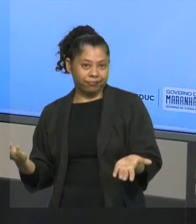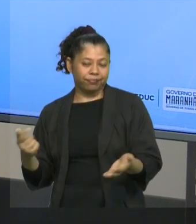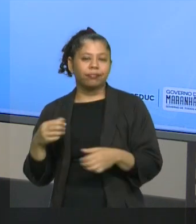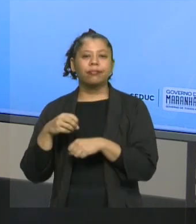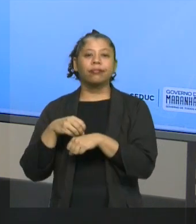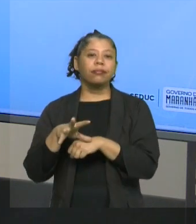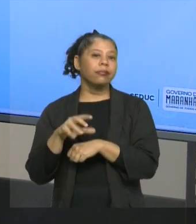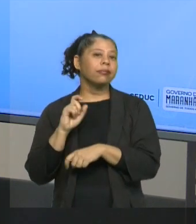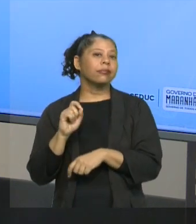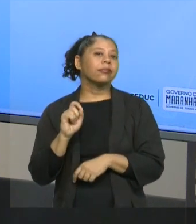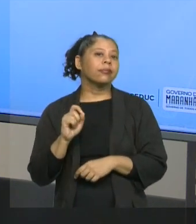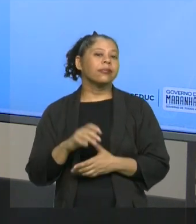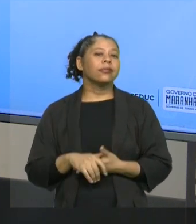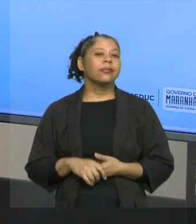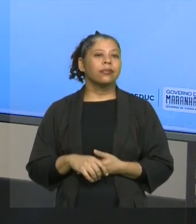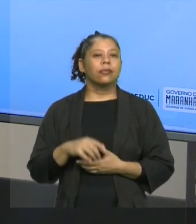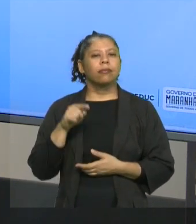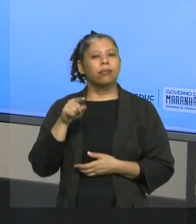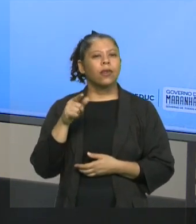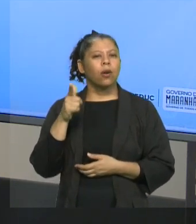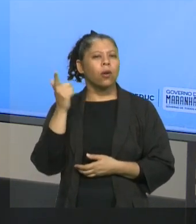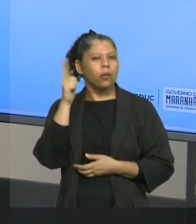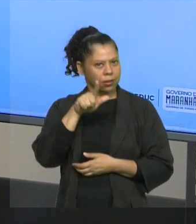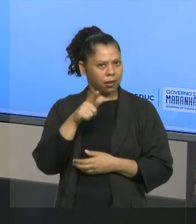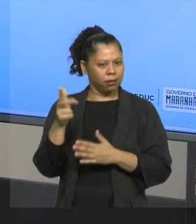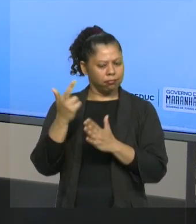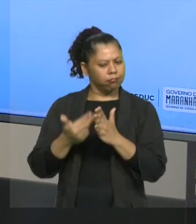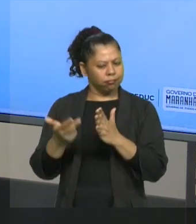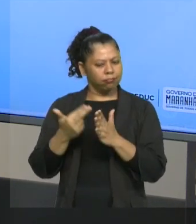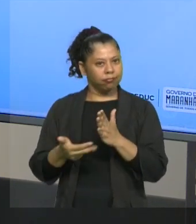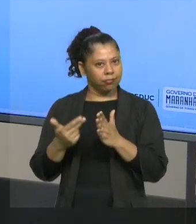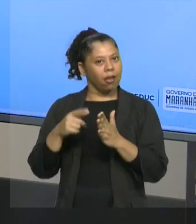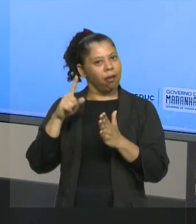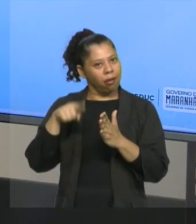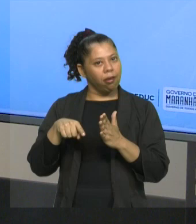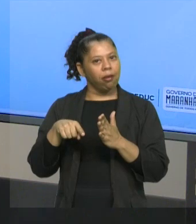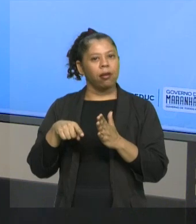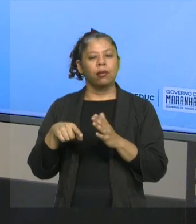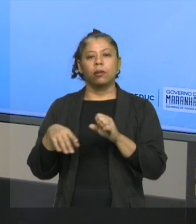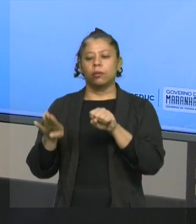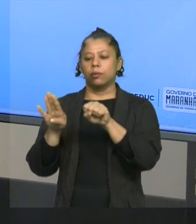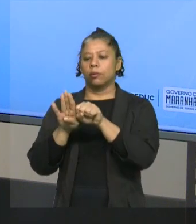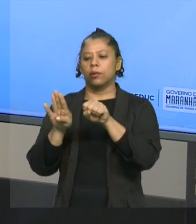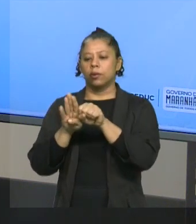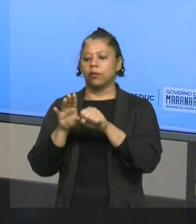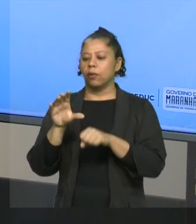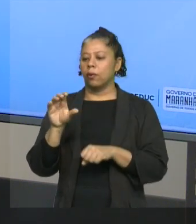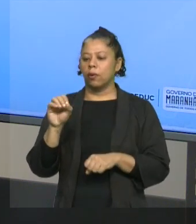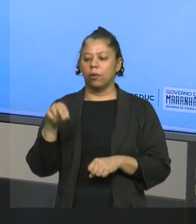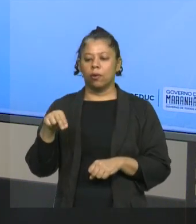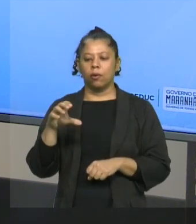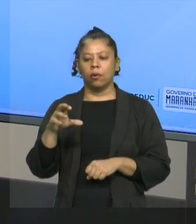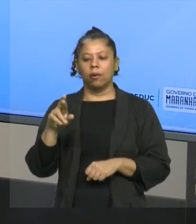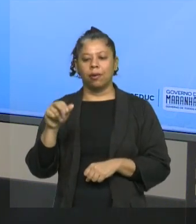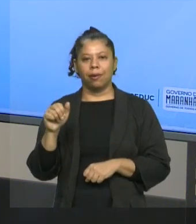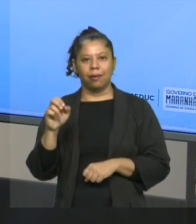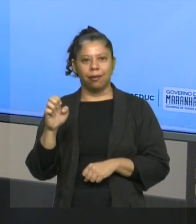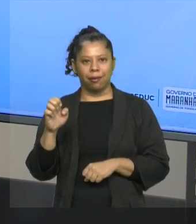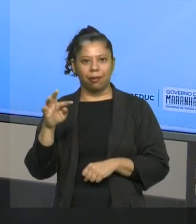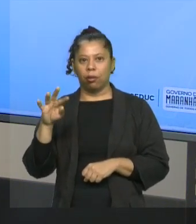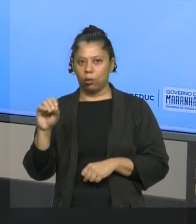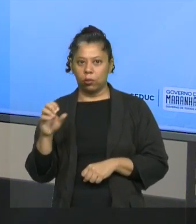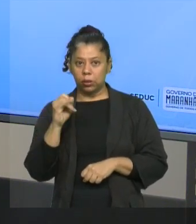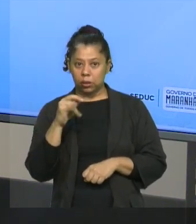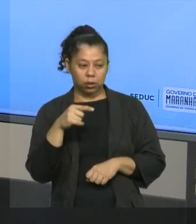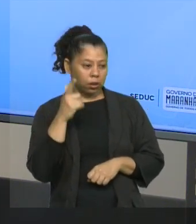dou é: aquilo que você consegue desenhar é substantivo concreto. E aquilo que você não consegue desenhar é